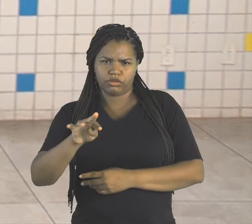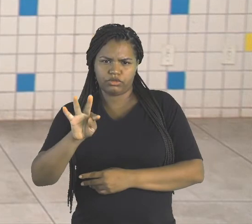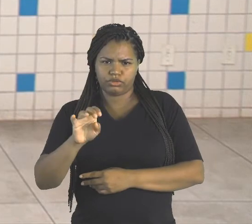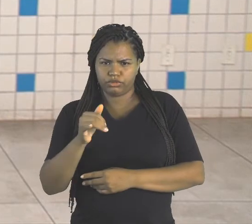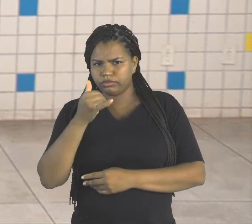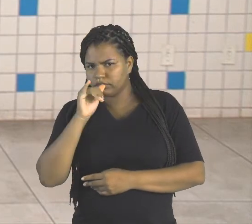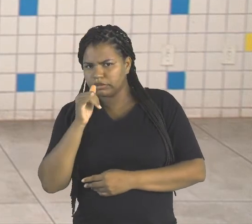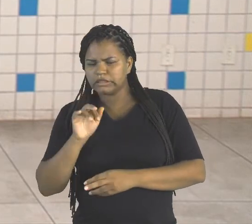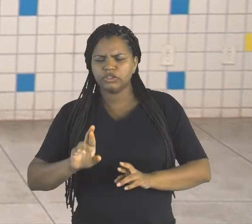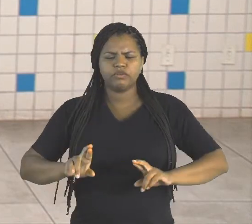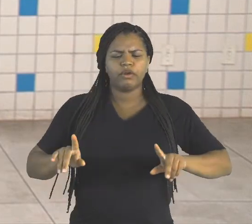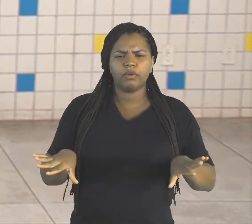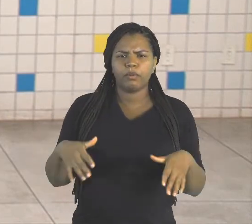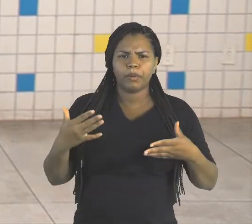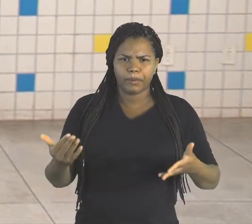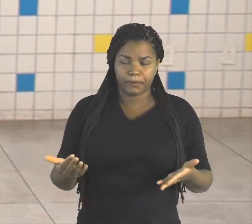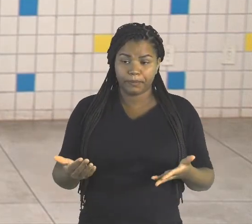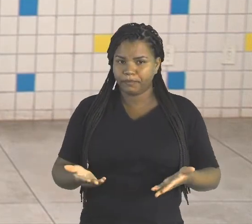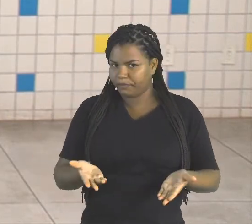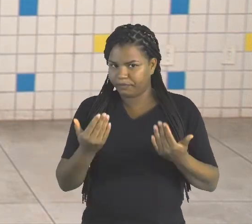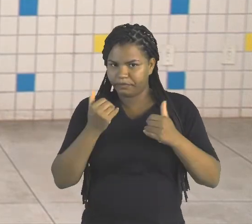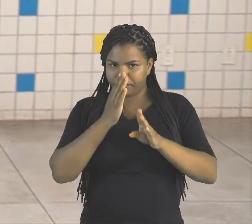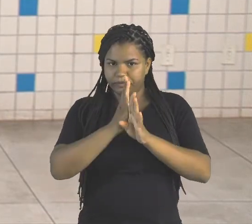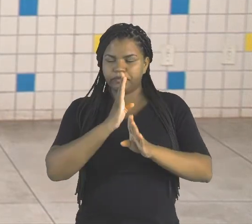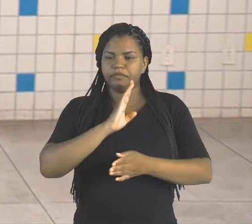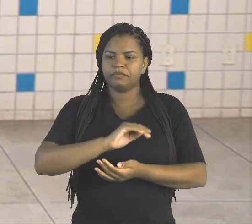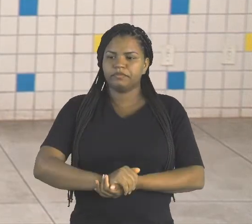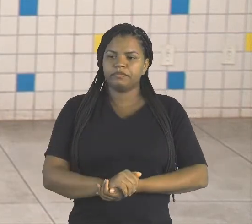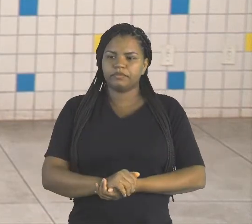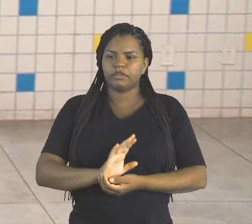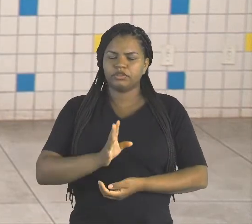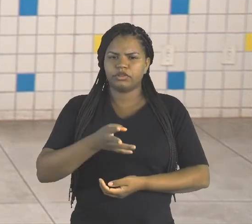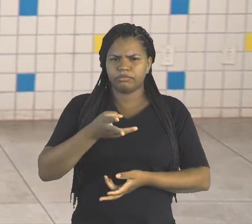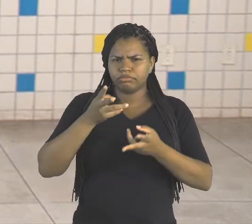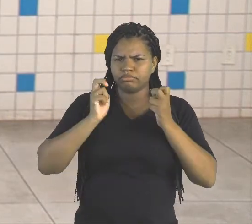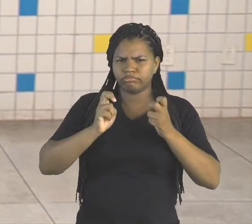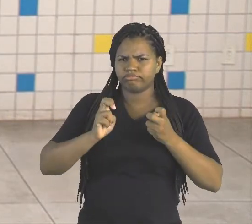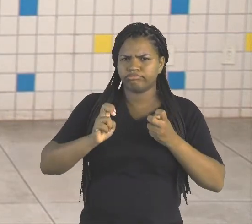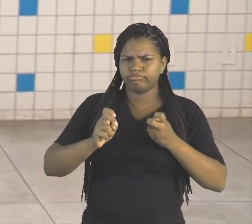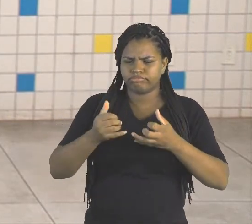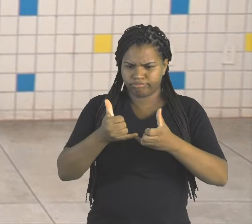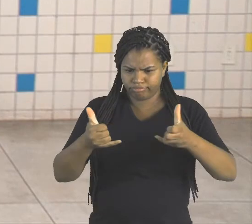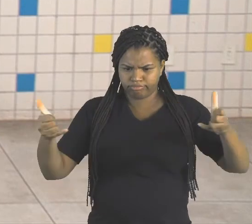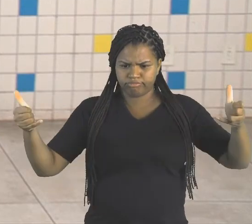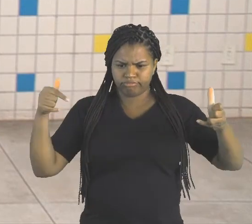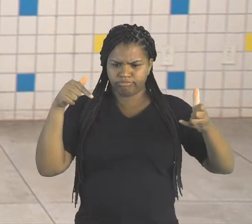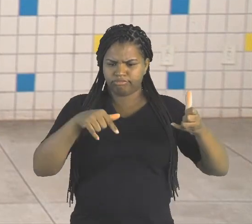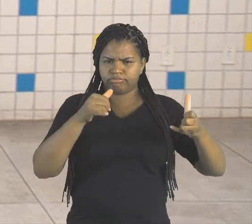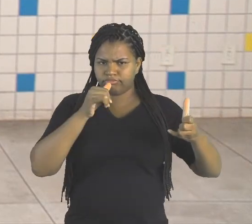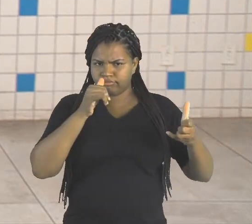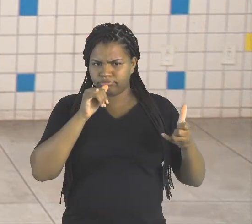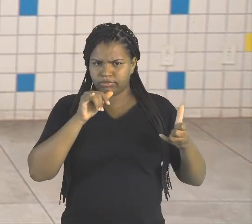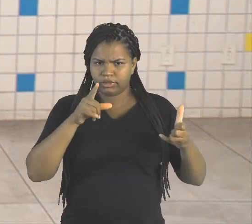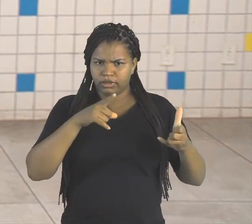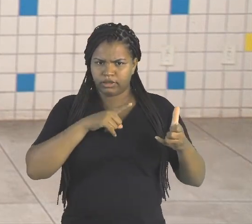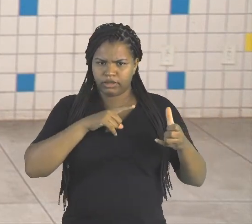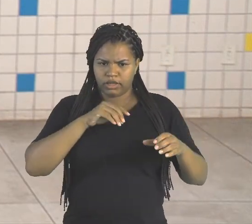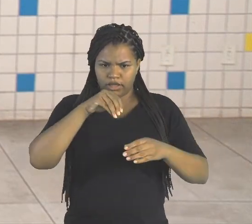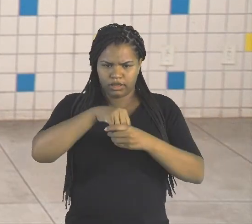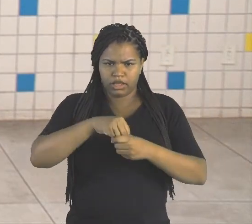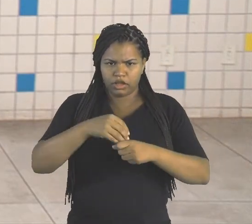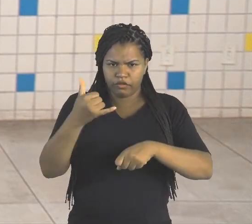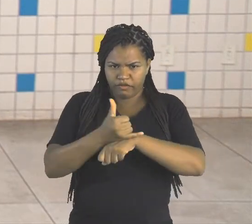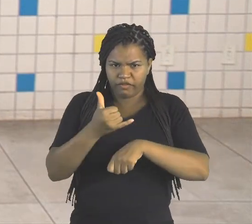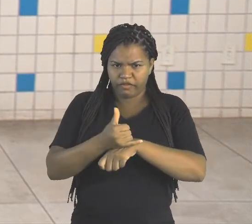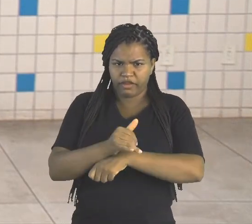e isolantes. Vamos lá descobrir? Você já reparou que um fio elétrico possui uma parte interna metálica